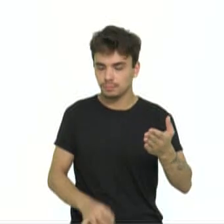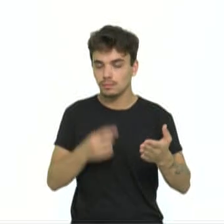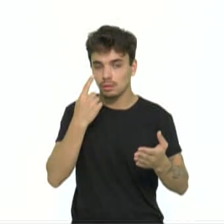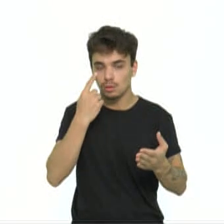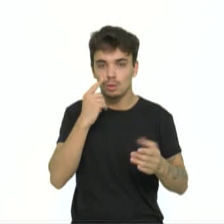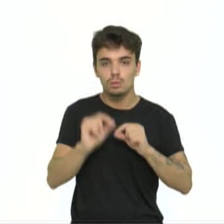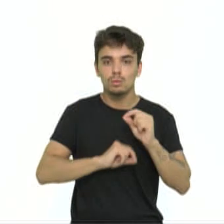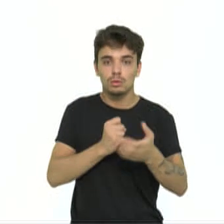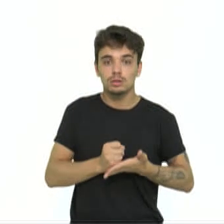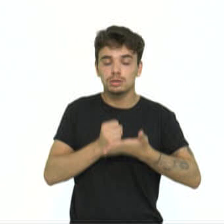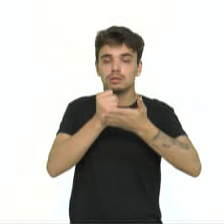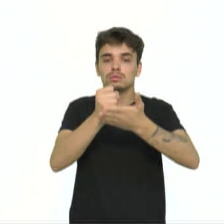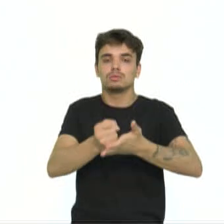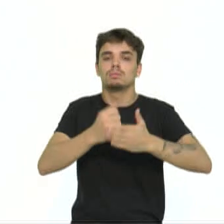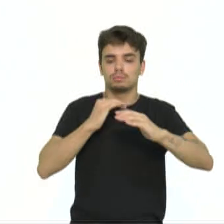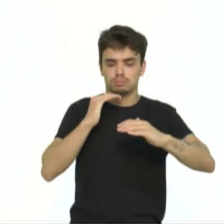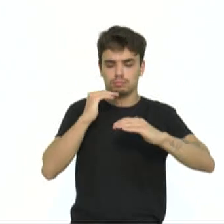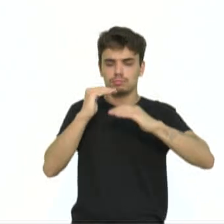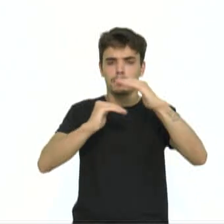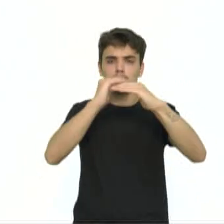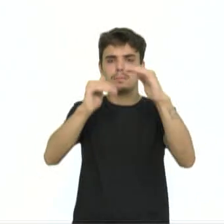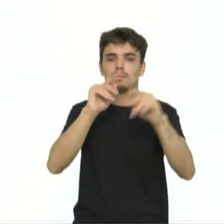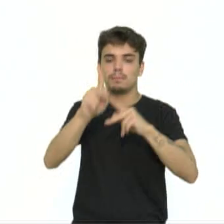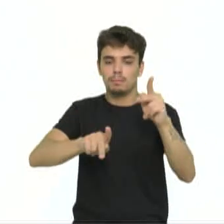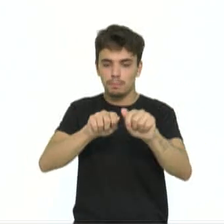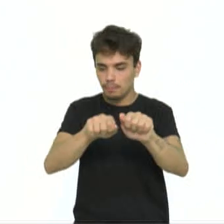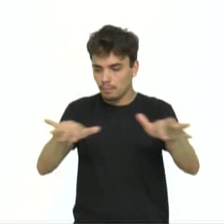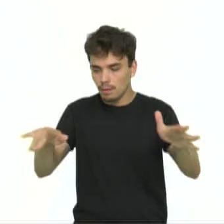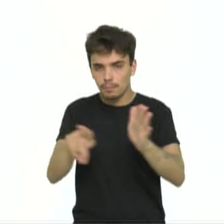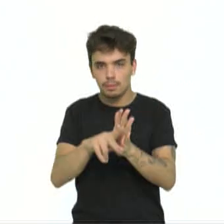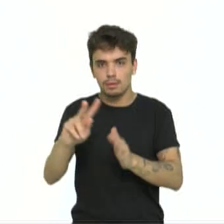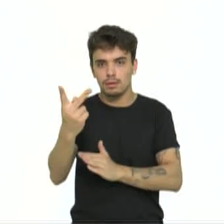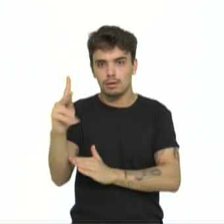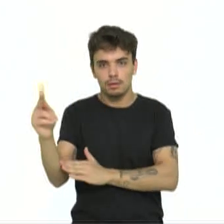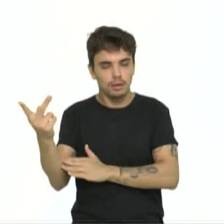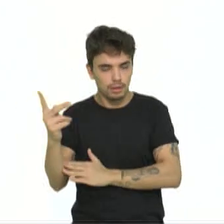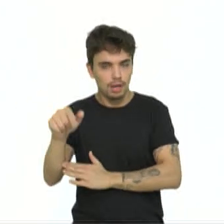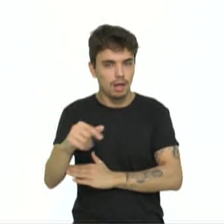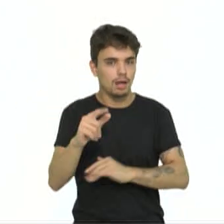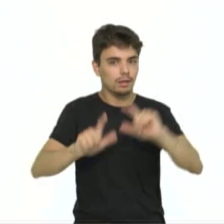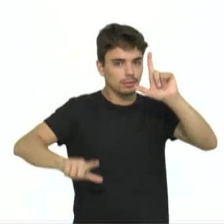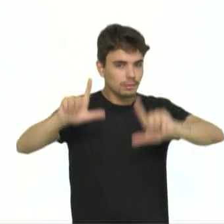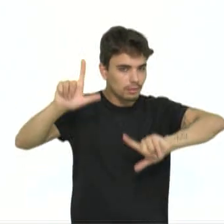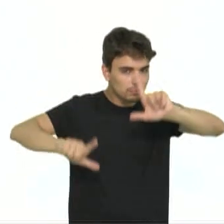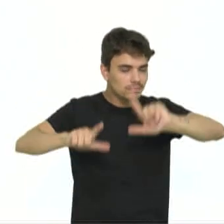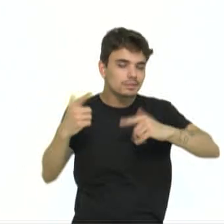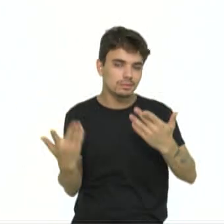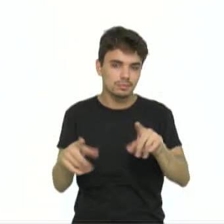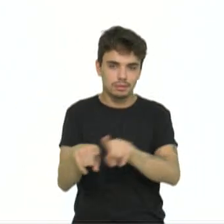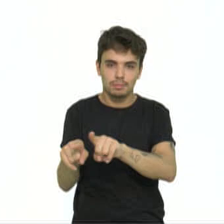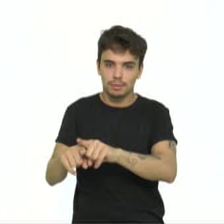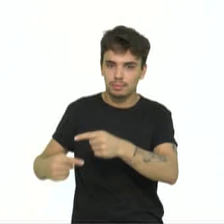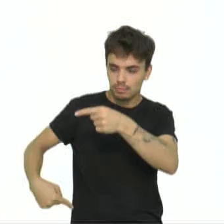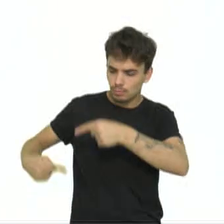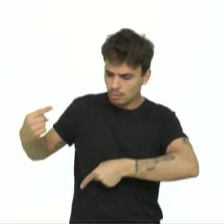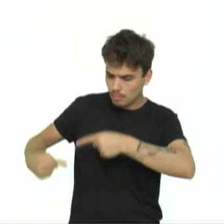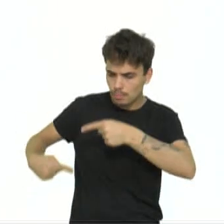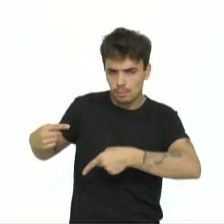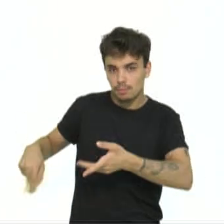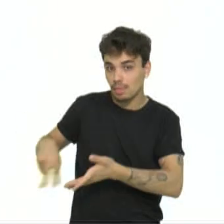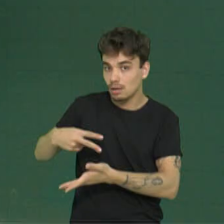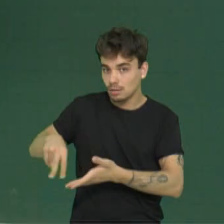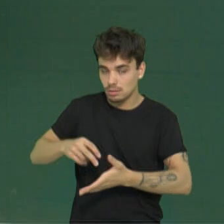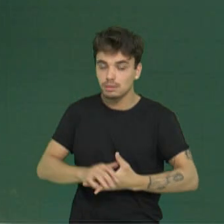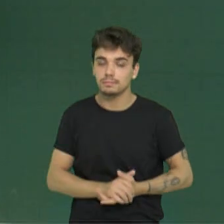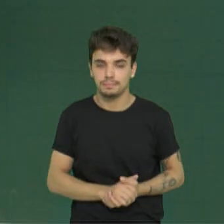que contribuiu para o crescimento e popularização do hip-hop? Os programas de TV e as competições de